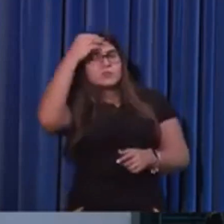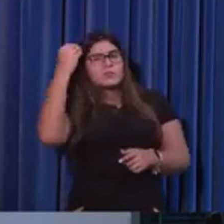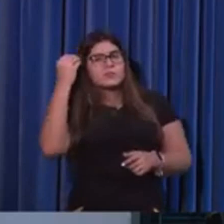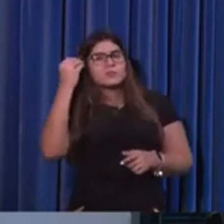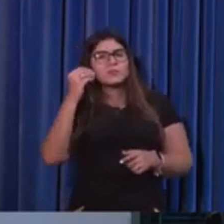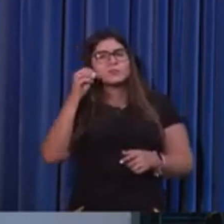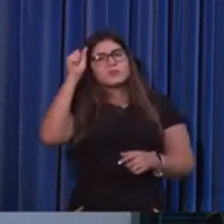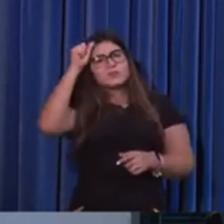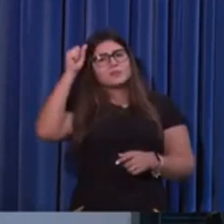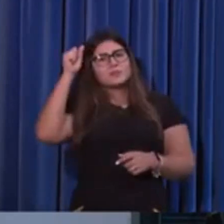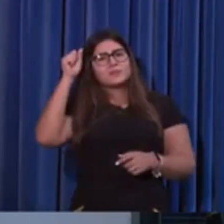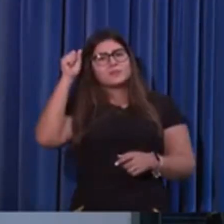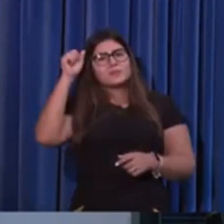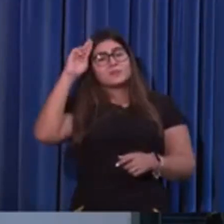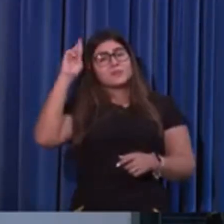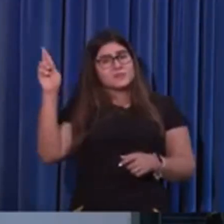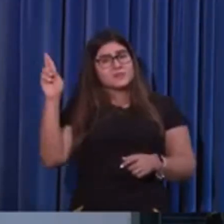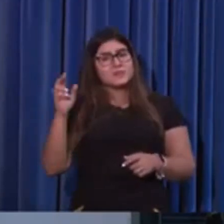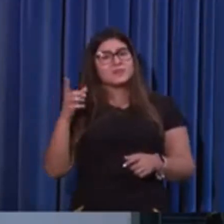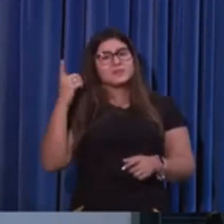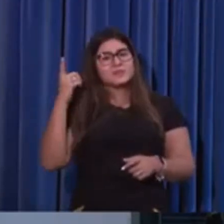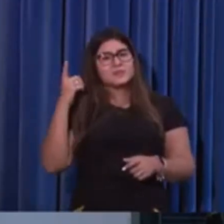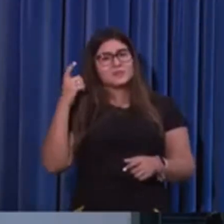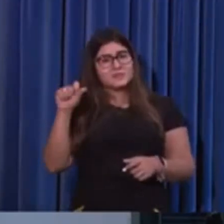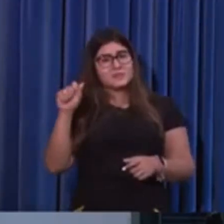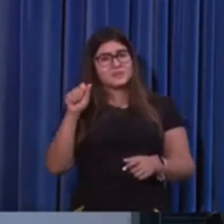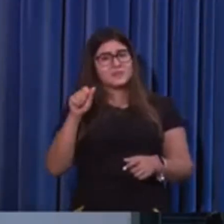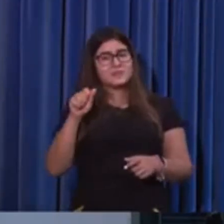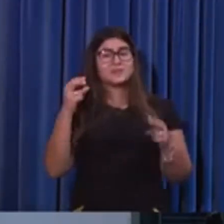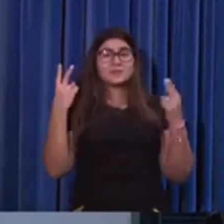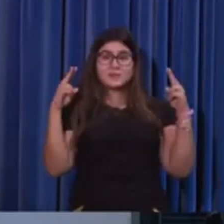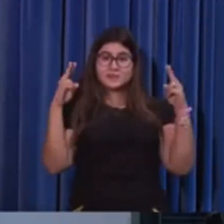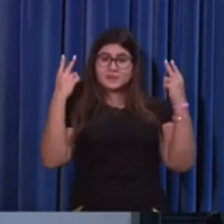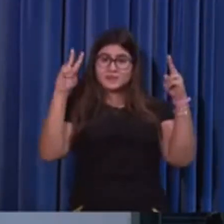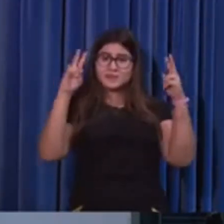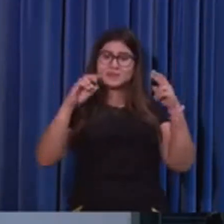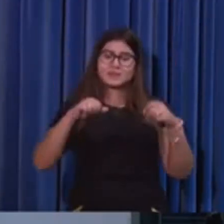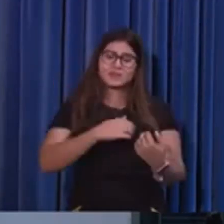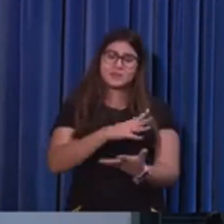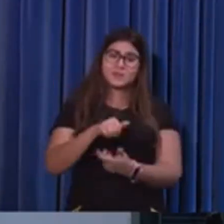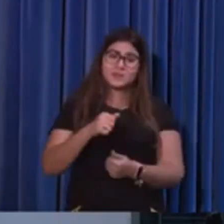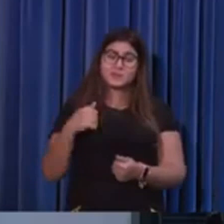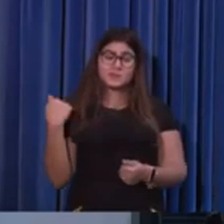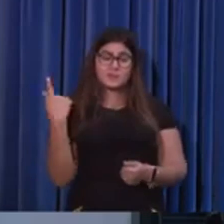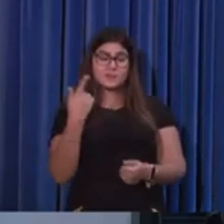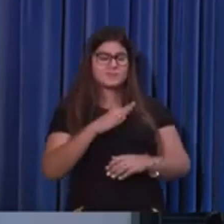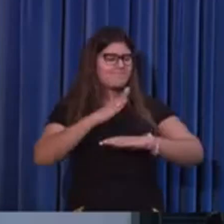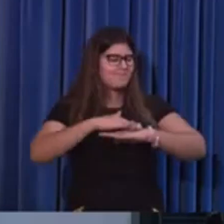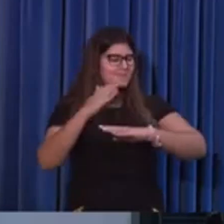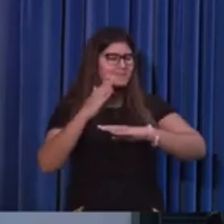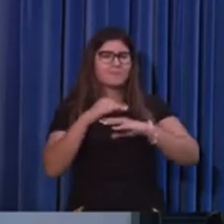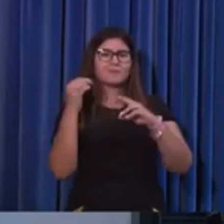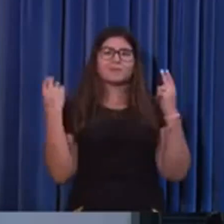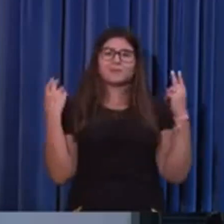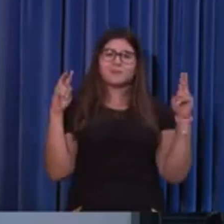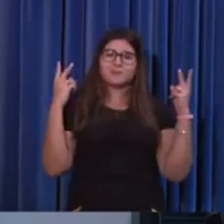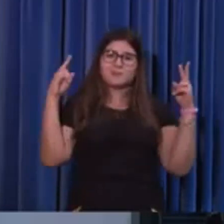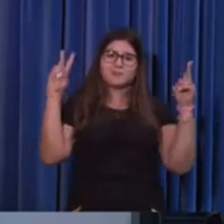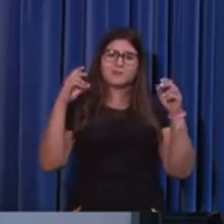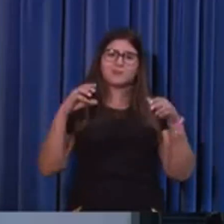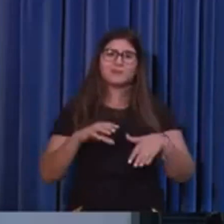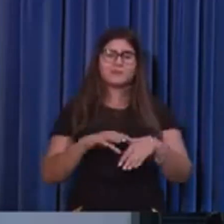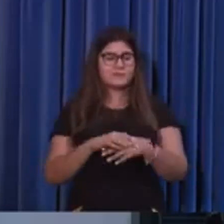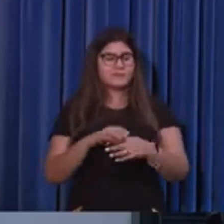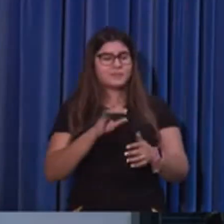venceu o mundo e nós somos feitos mais que vitoriosos no Senhor Jesus. Isso não é triunfalismo, isto